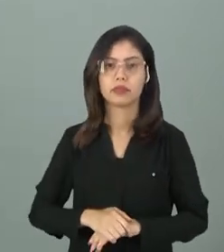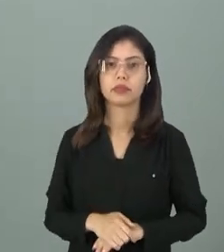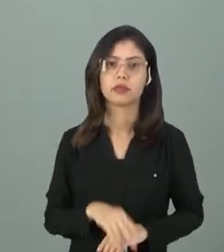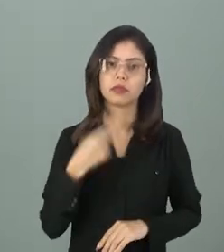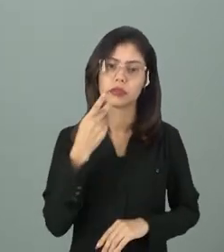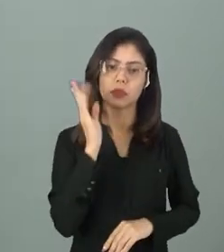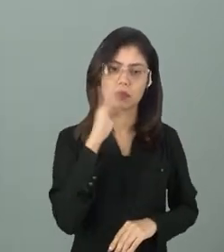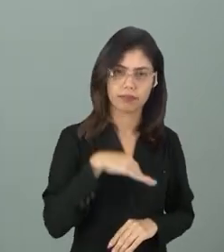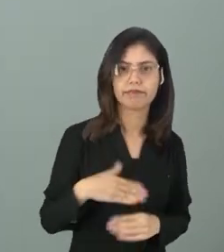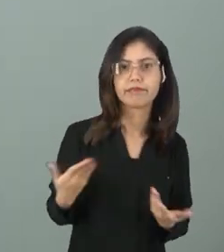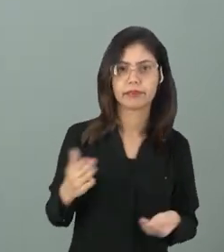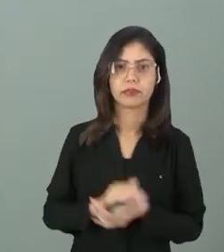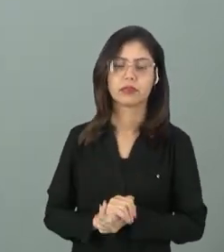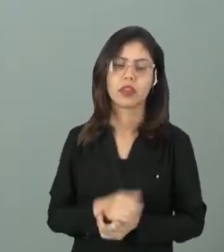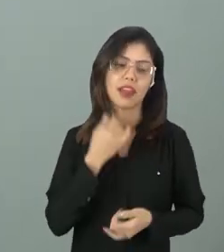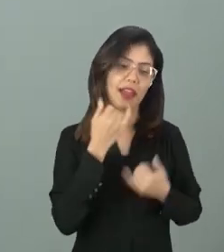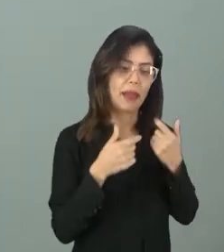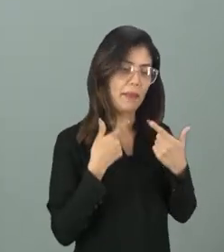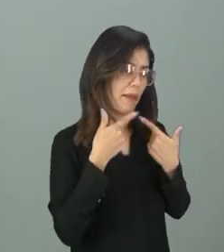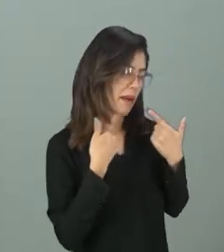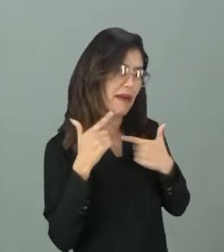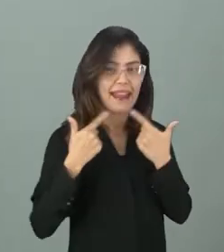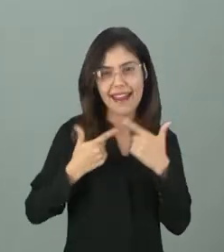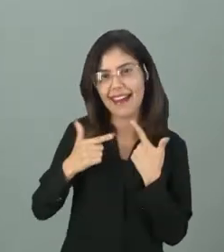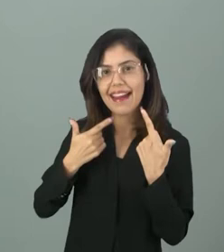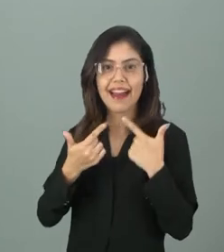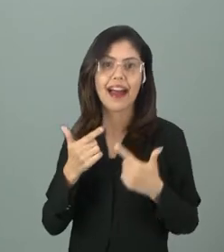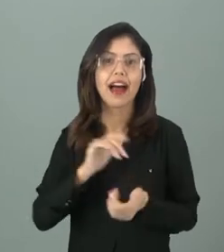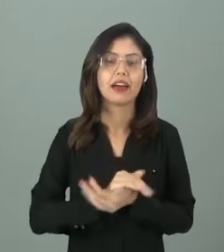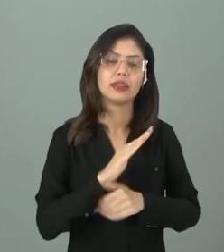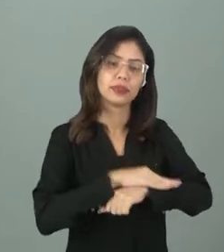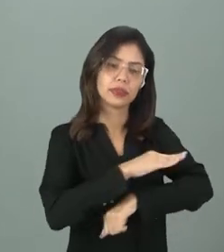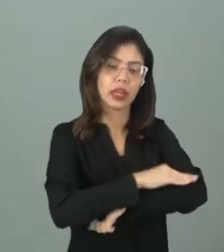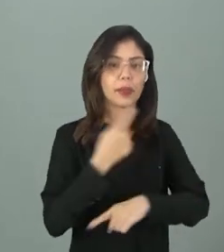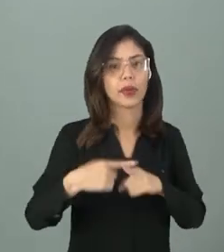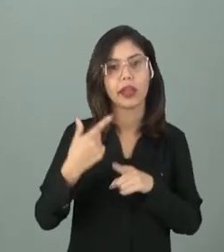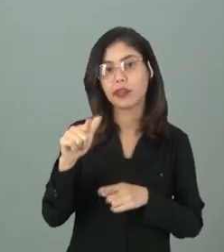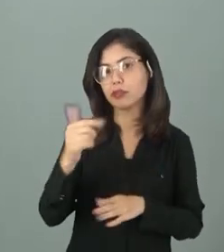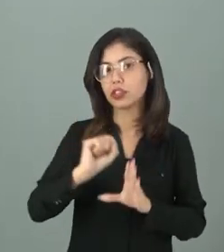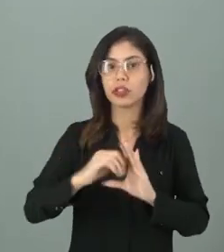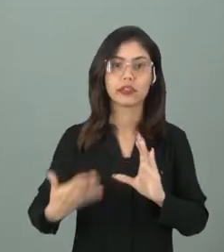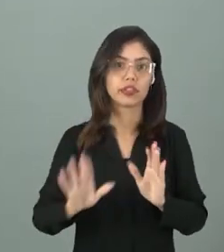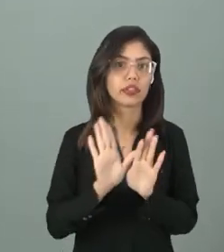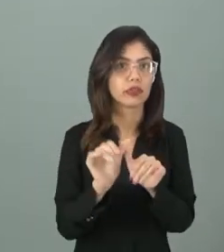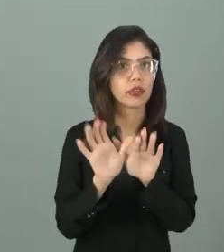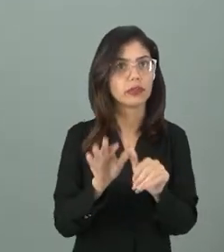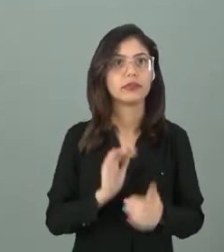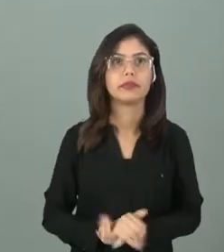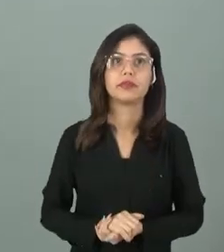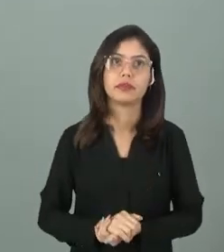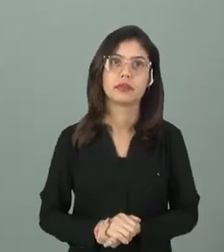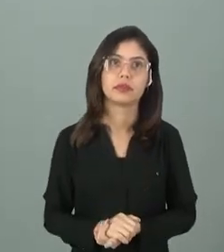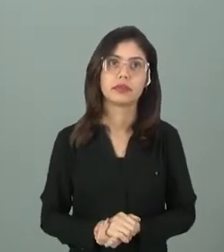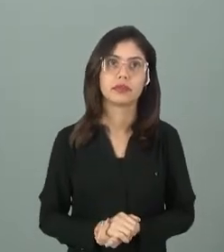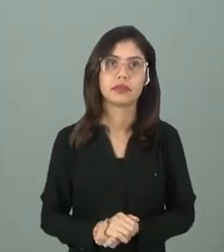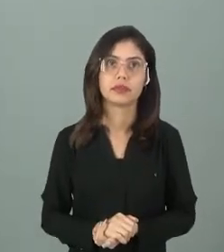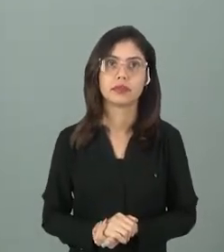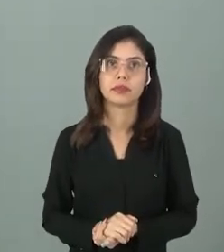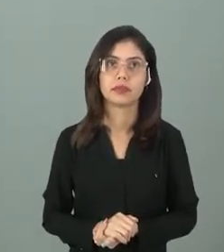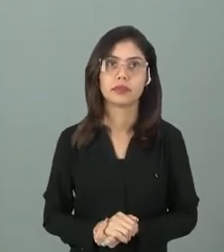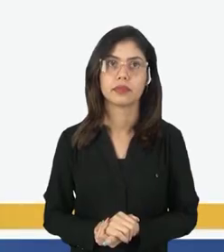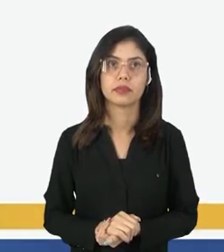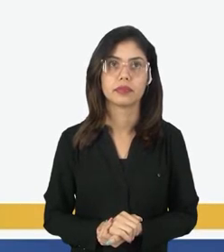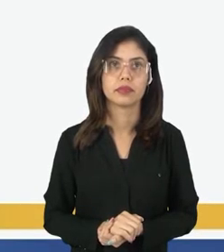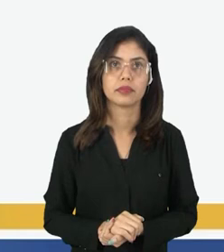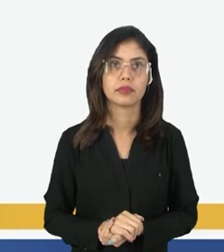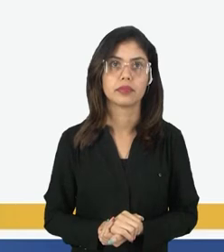começou a zombar do sapo aí porque eles não tinha a característica de poder voar Tá bom vamos continuar nas próximas questão vamos